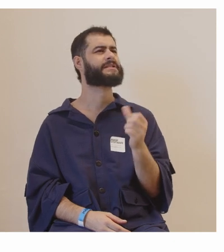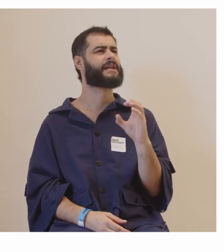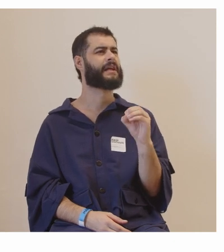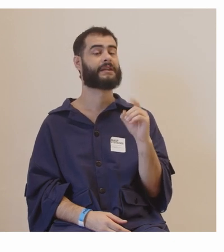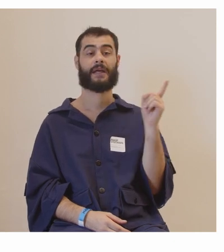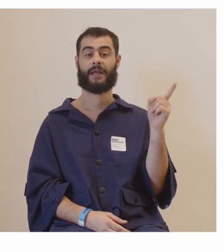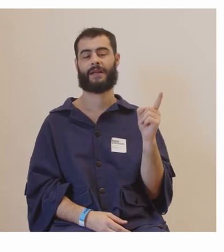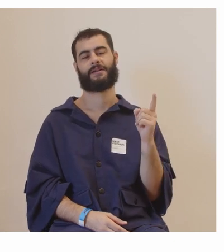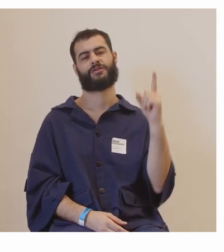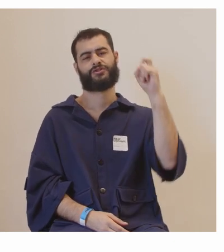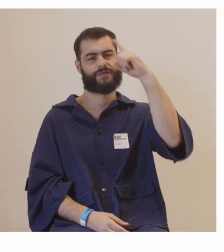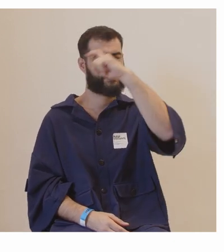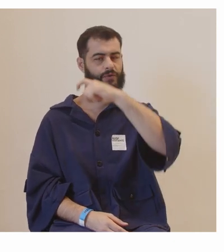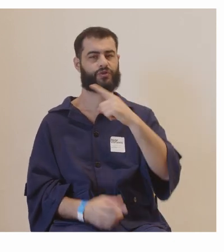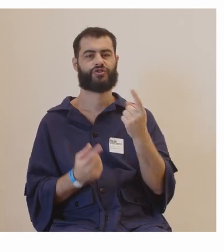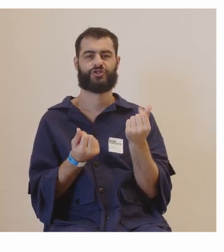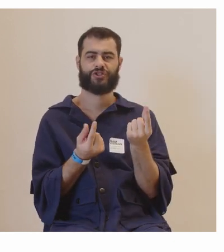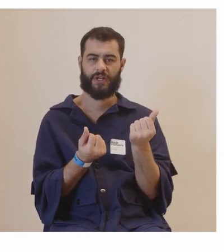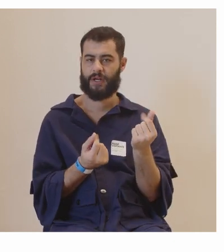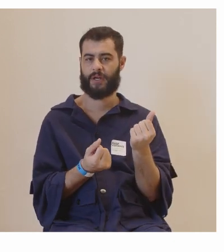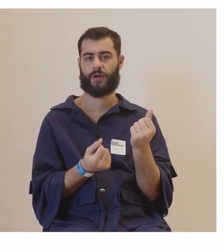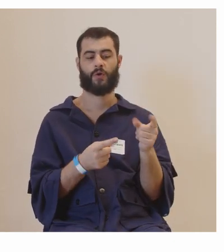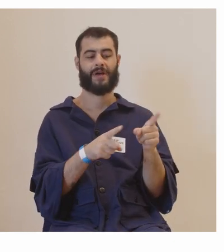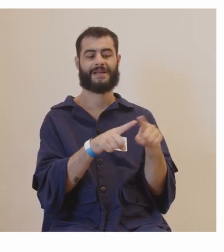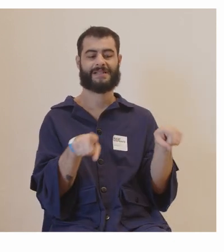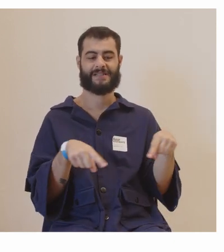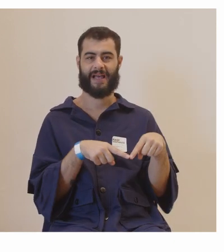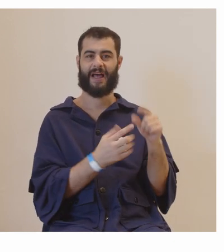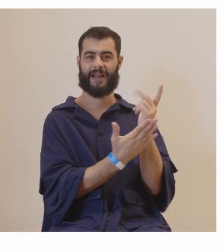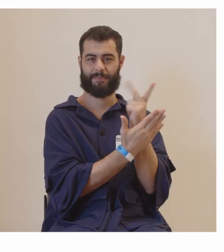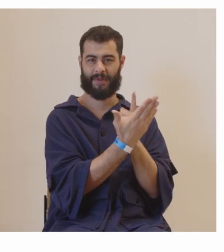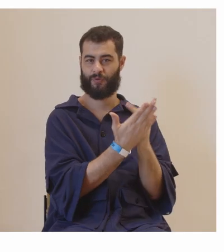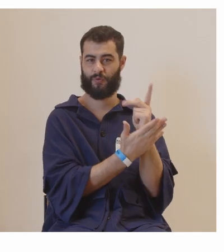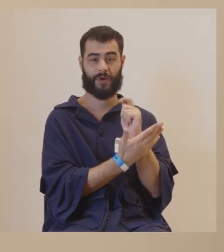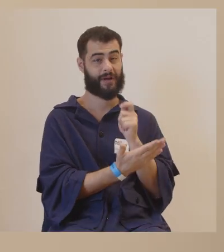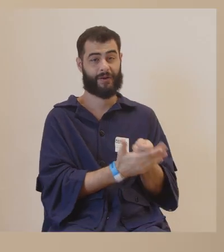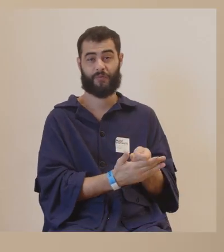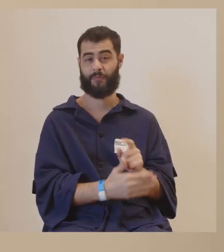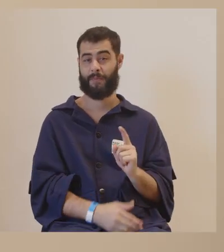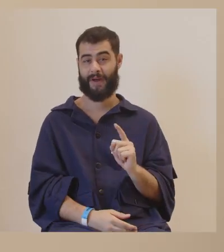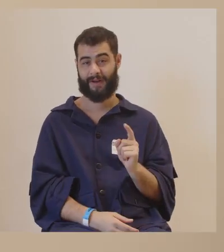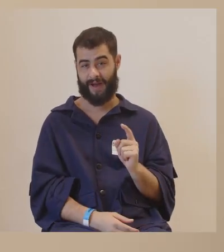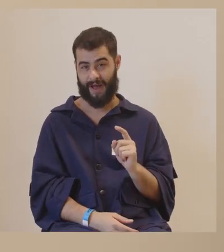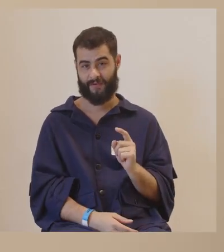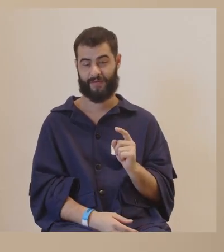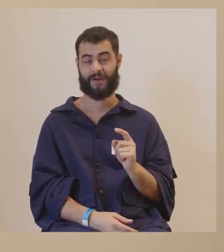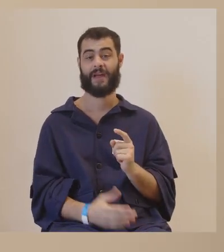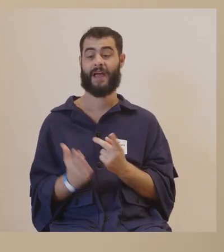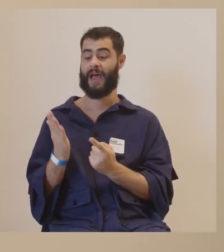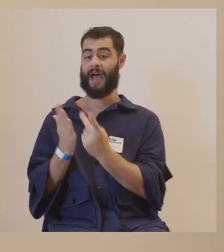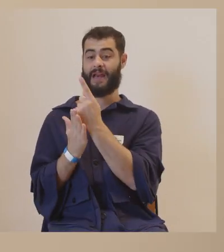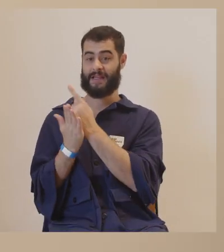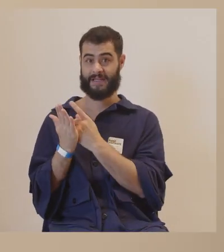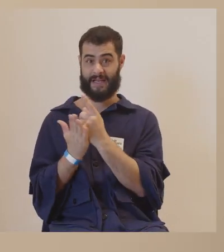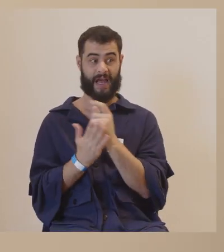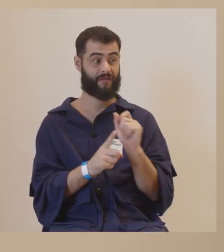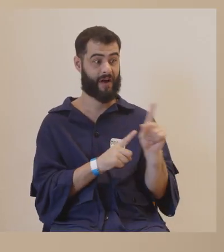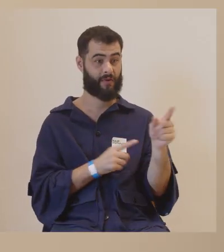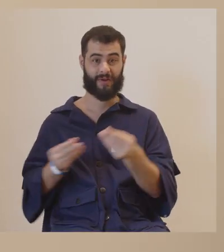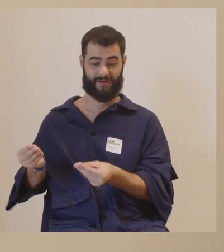recurso, com dinheiro, não paga o aluguel do ateliê dele, etc. Ele dá a obra como pagamento do aluguel do ateliê, e